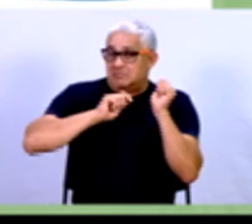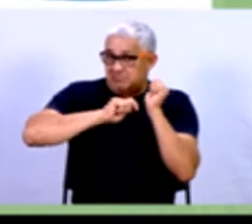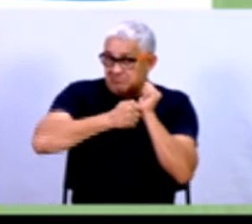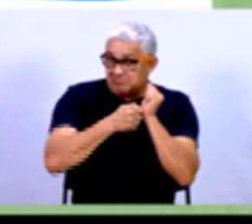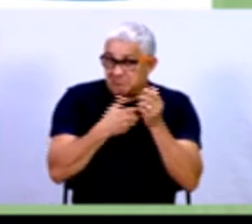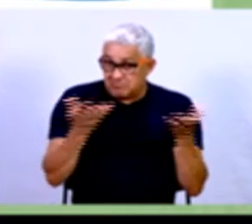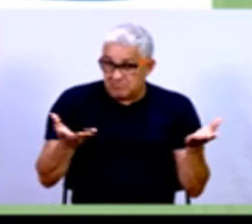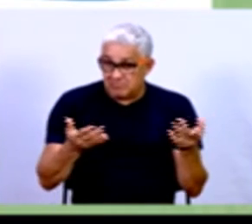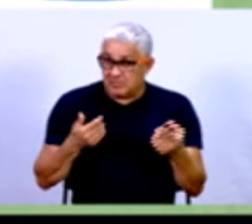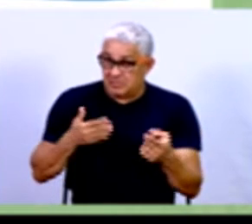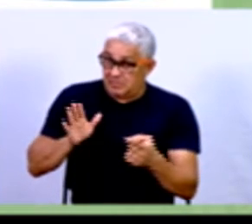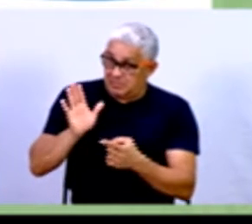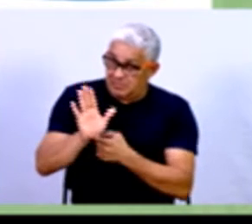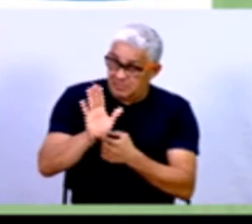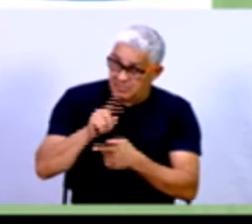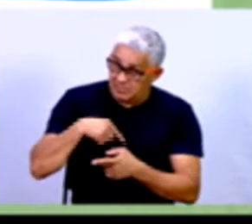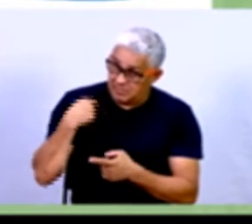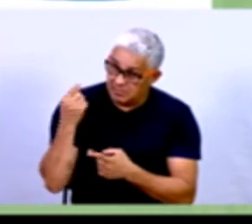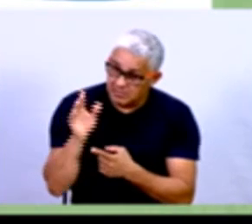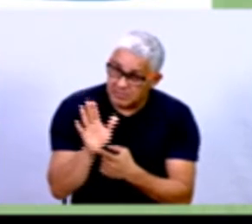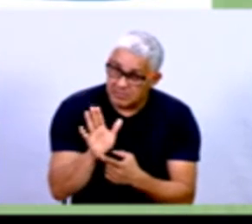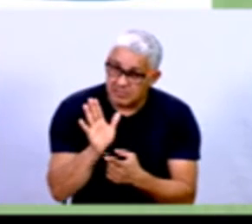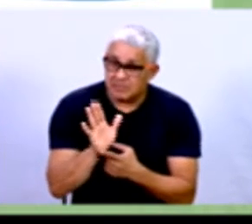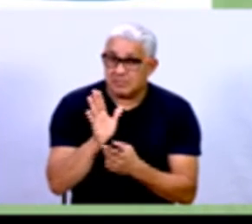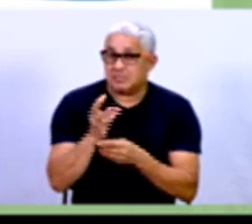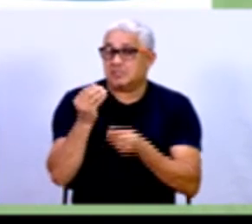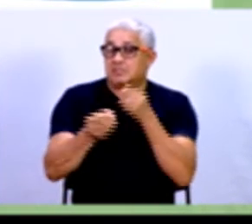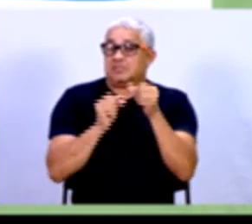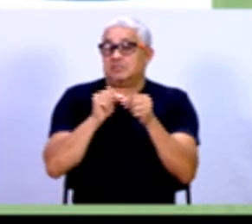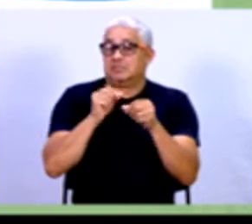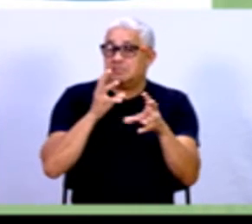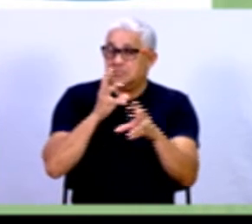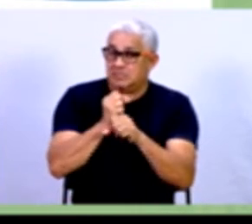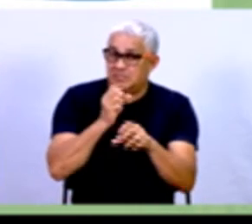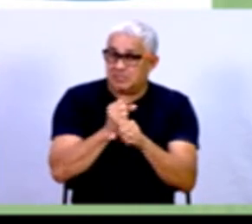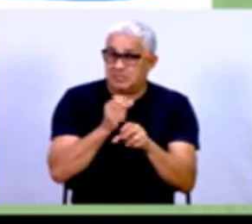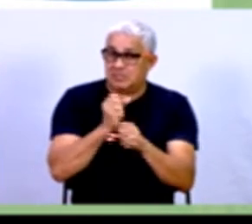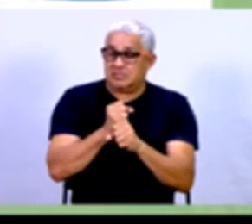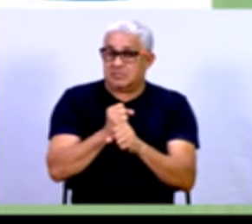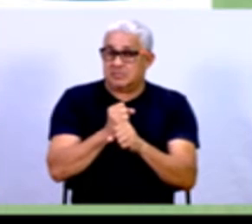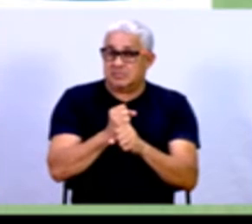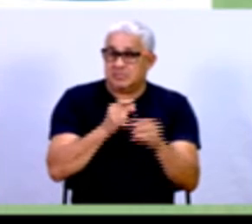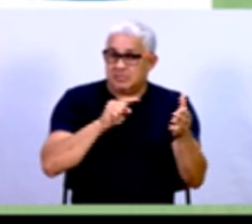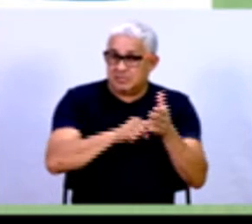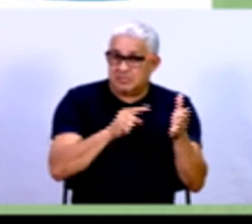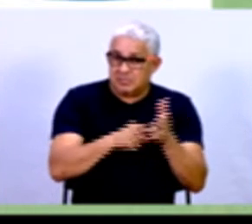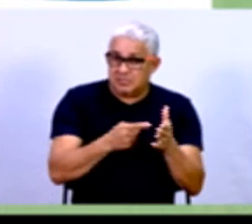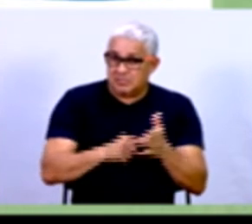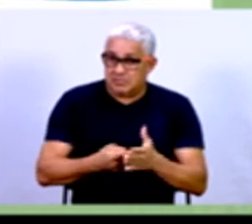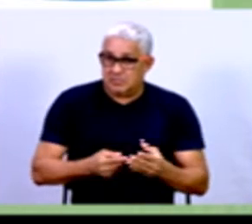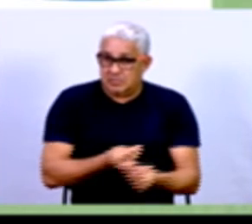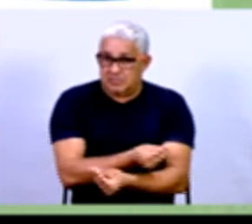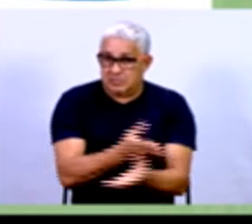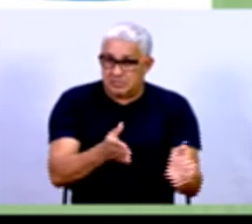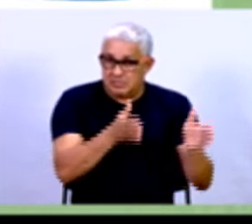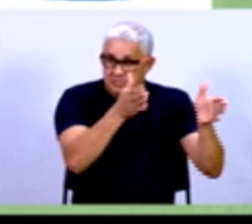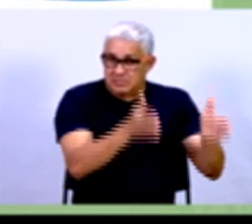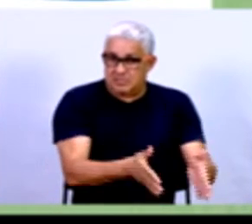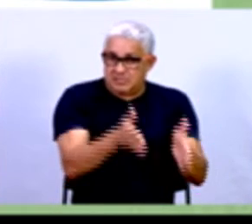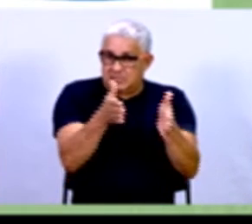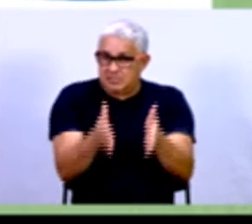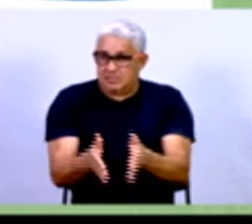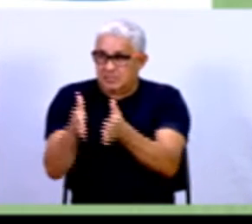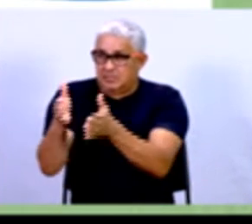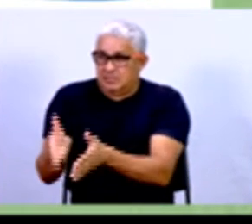gente demonstrou como se faz o cálculo da distribuição de frequência passo a passo.